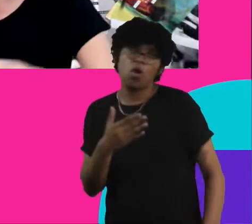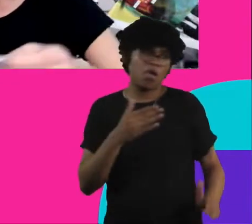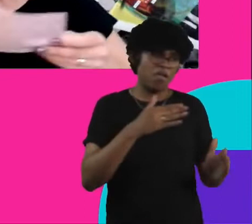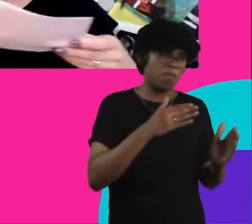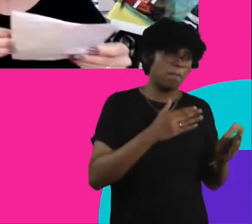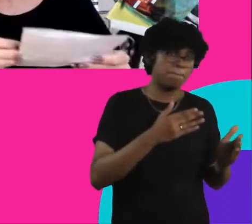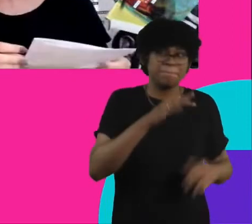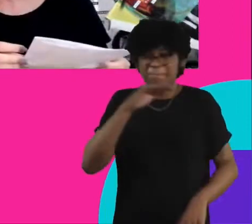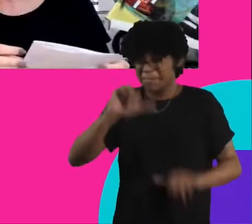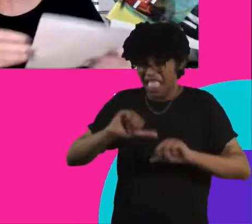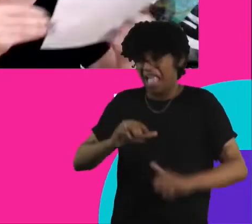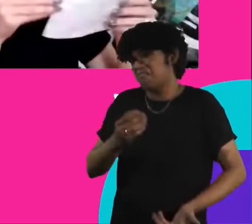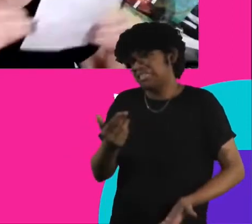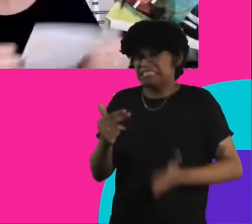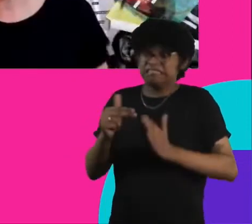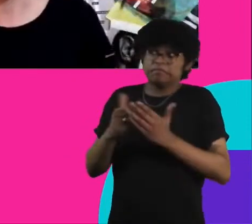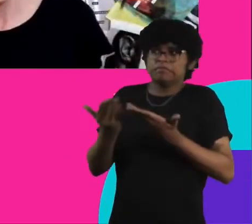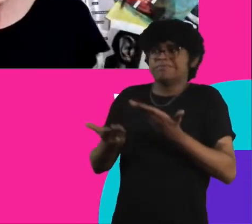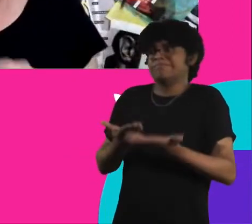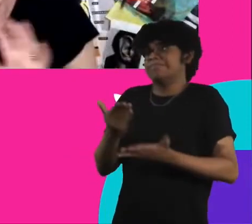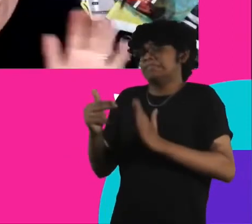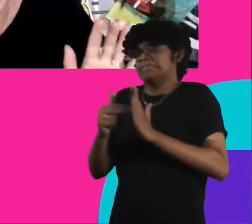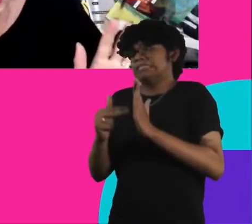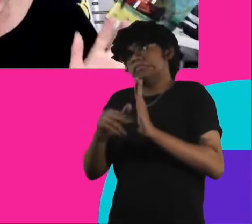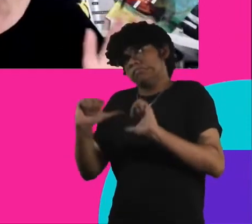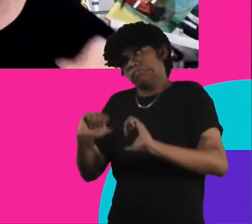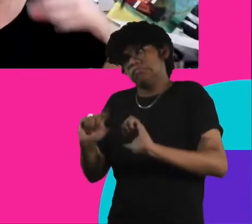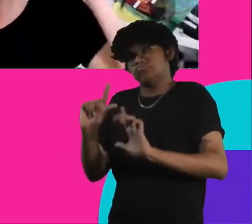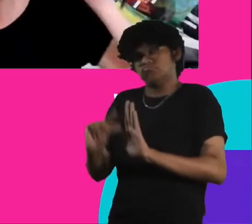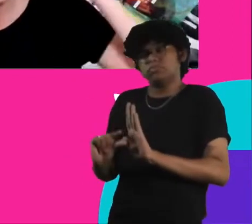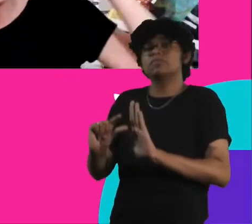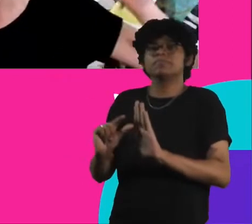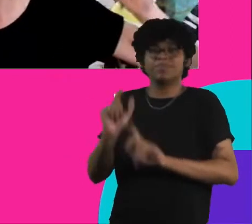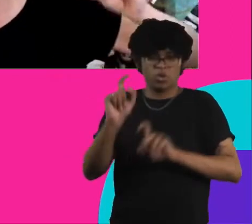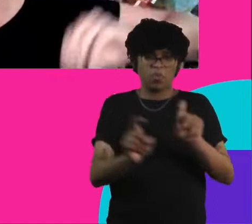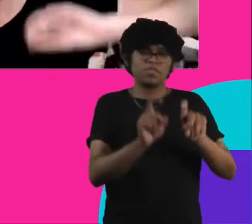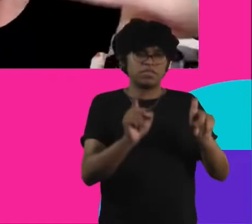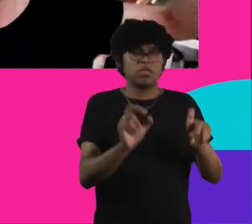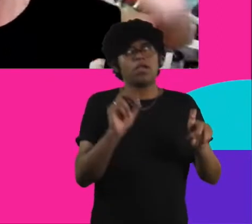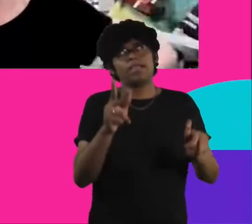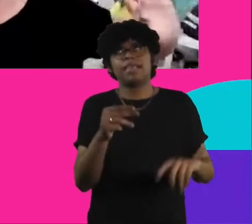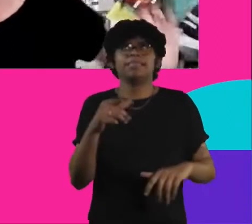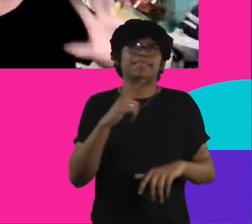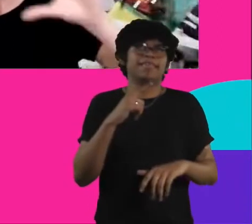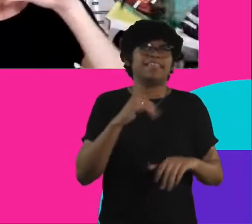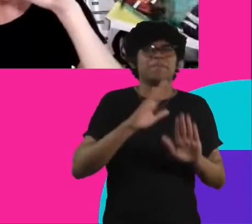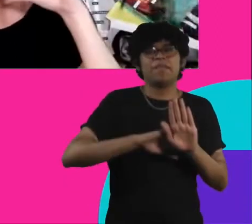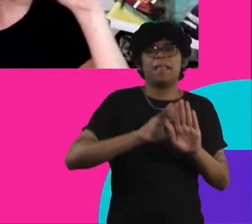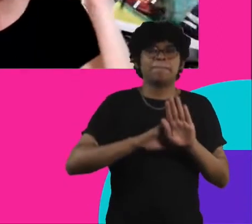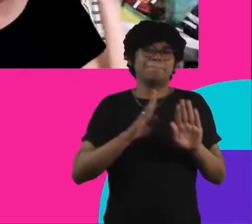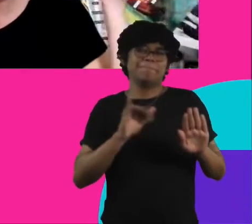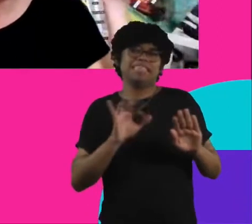boa. Tá indo mal, debita um pouquinho aqui. Debita um pouquinho aqui. Computador, tudo bem que a gente usa matrizes, né? Bits e bytes,